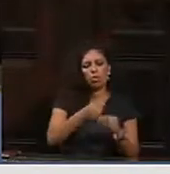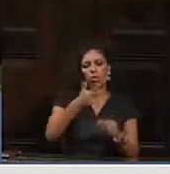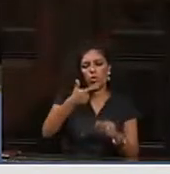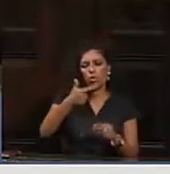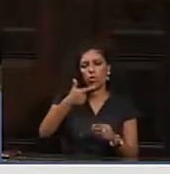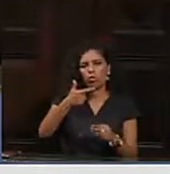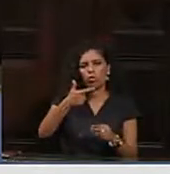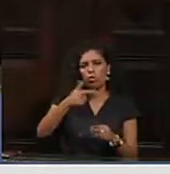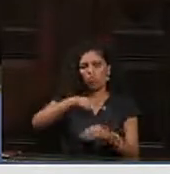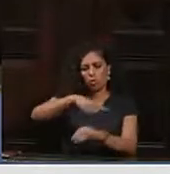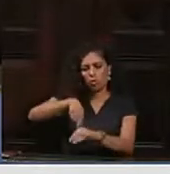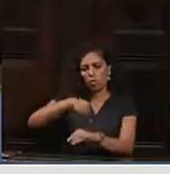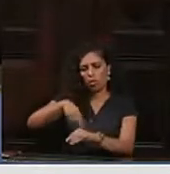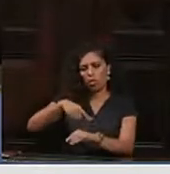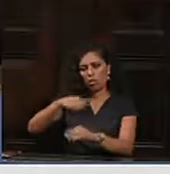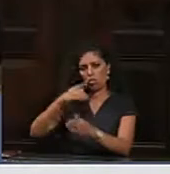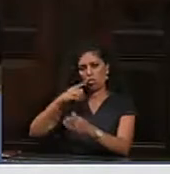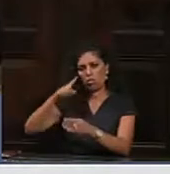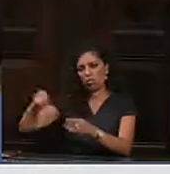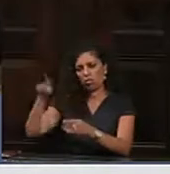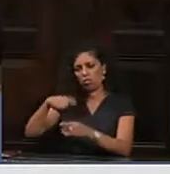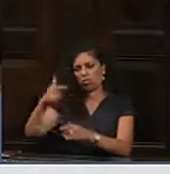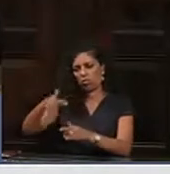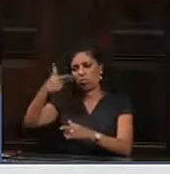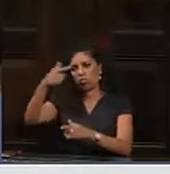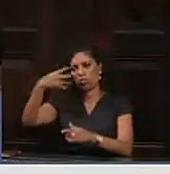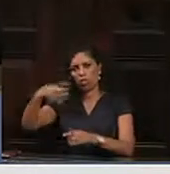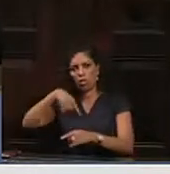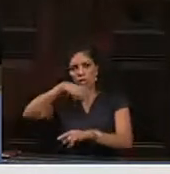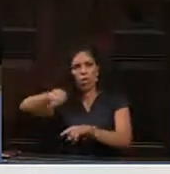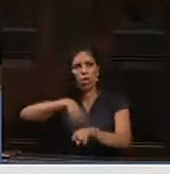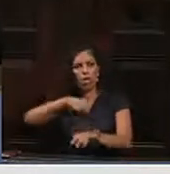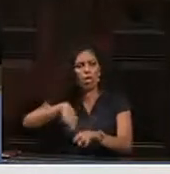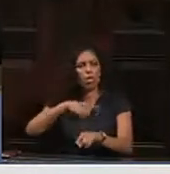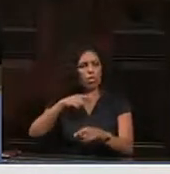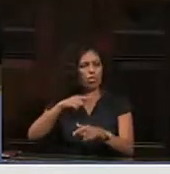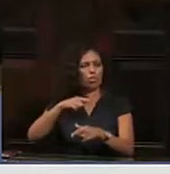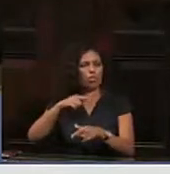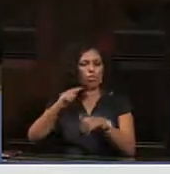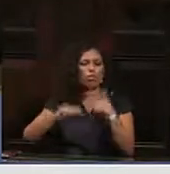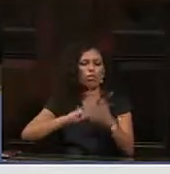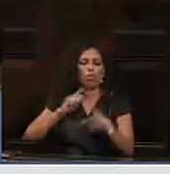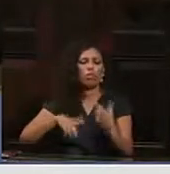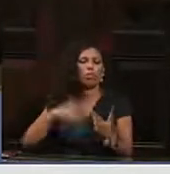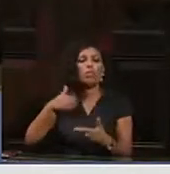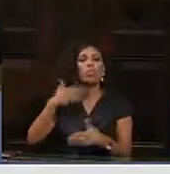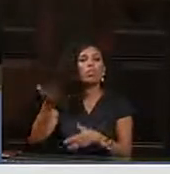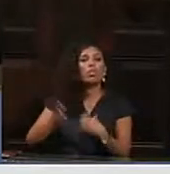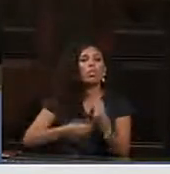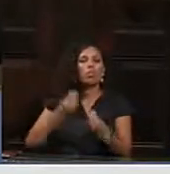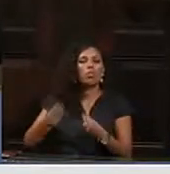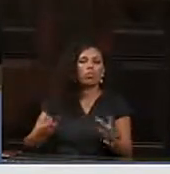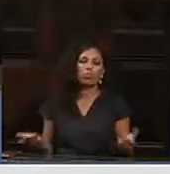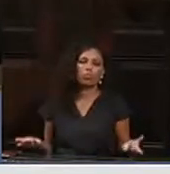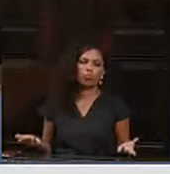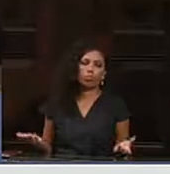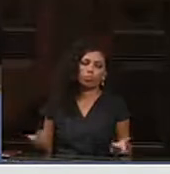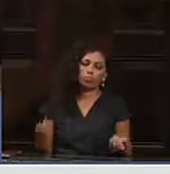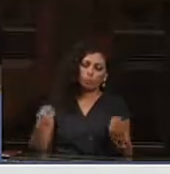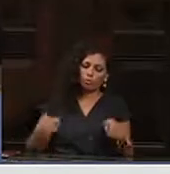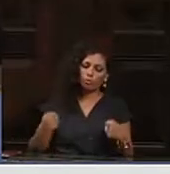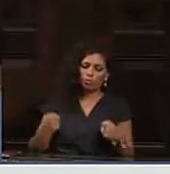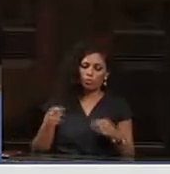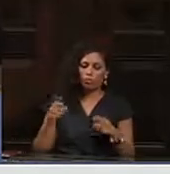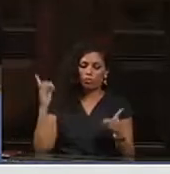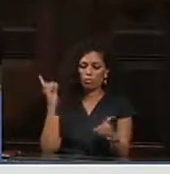ficar quieto. O oficialato tem que entender que eu estou aqui para ajudá-los a comandar, tá? Porque eu